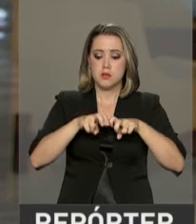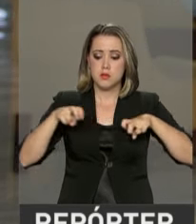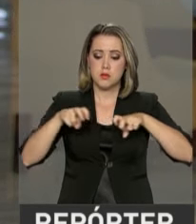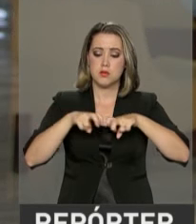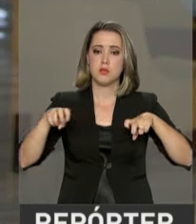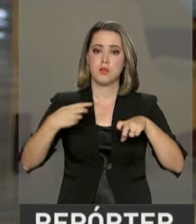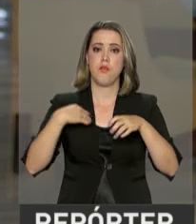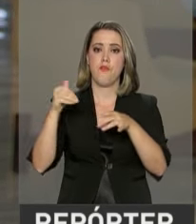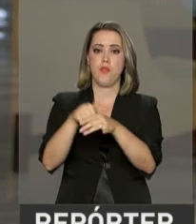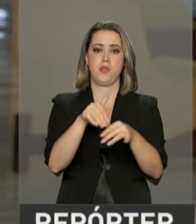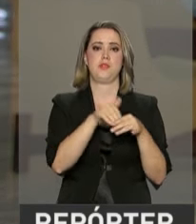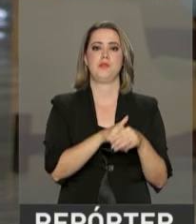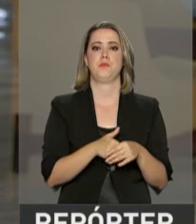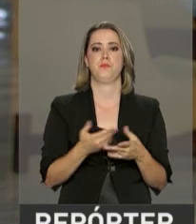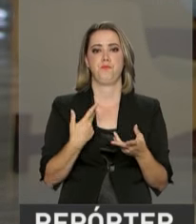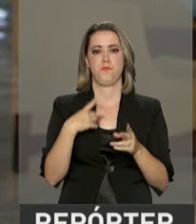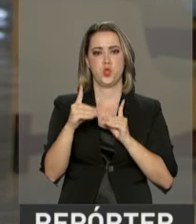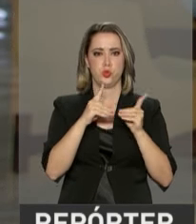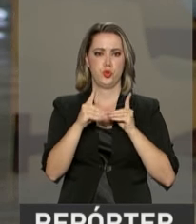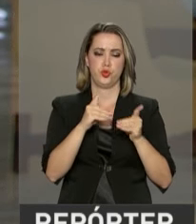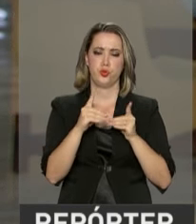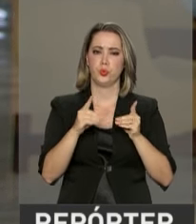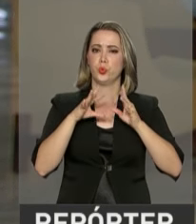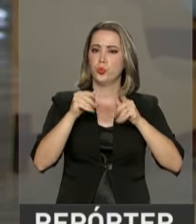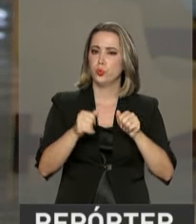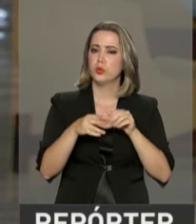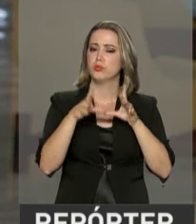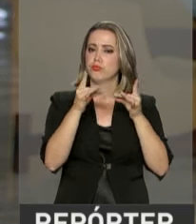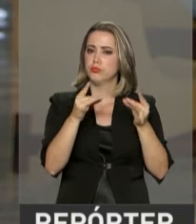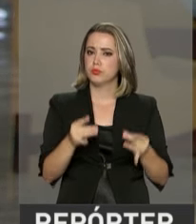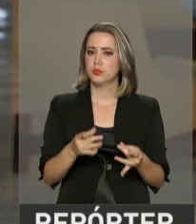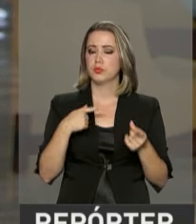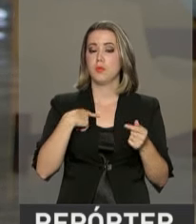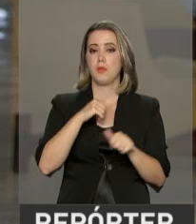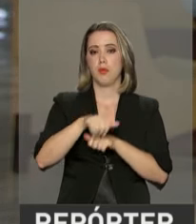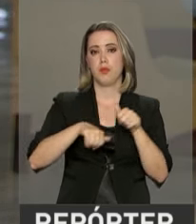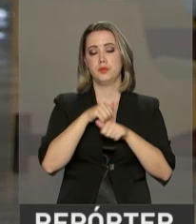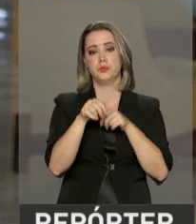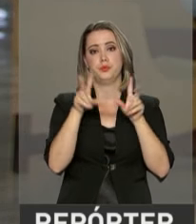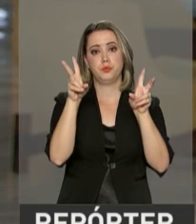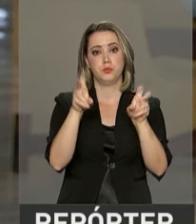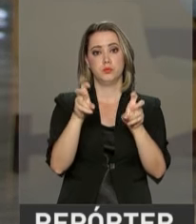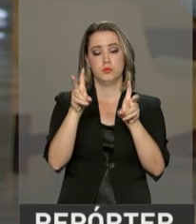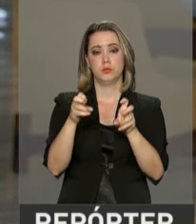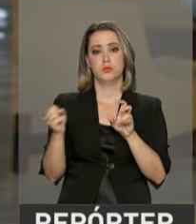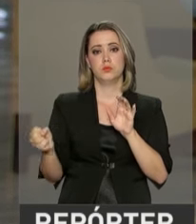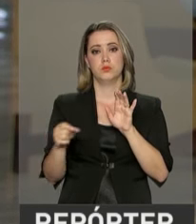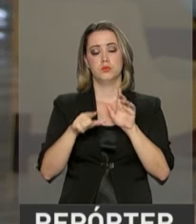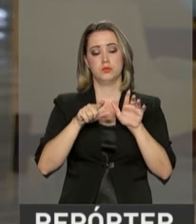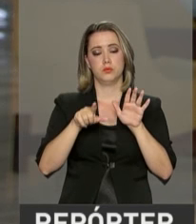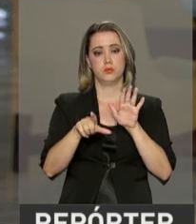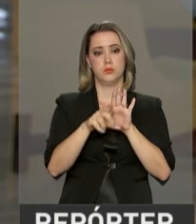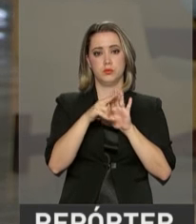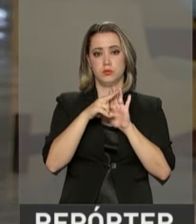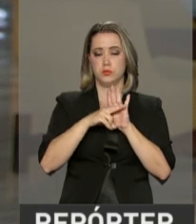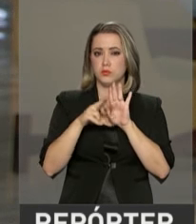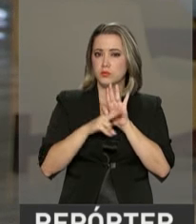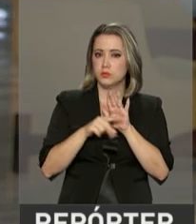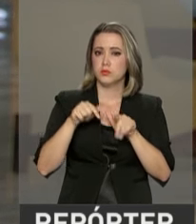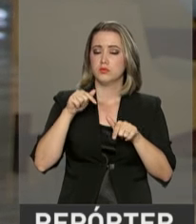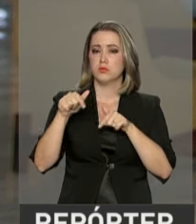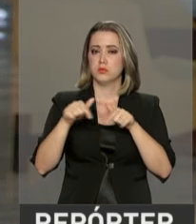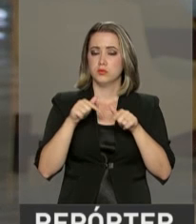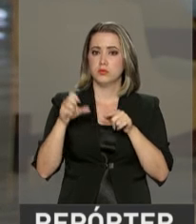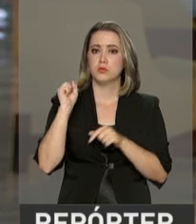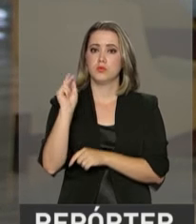votação para o ministro chefe da secretaria de governo antônio imbassahy as mudanças feitas no texto original da reforma da previdência devem